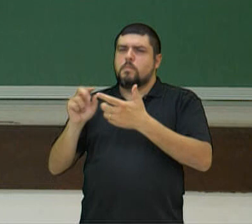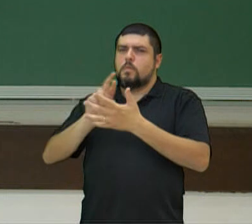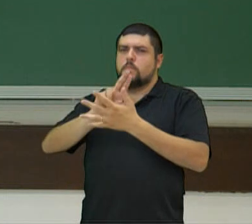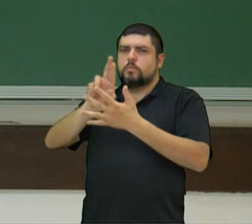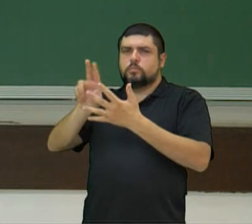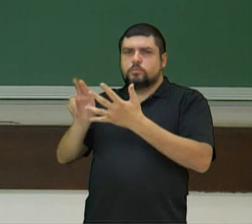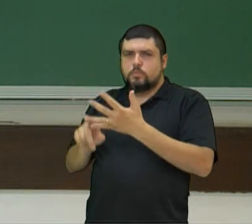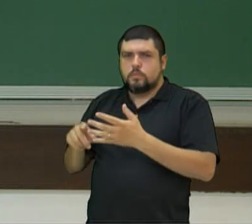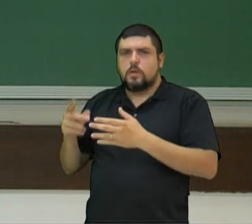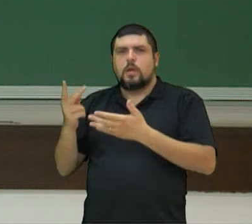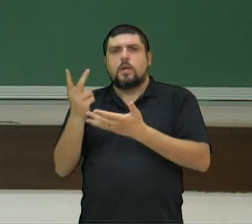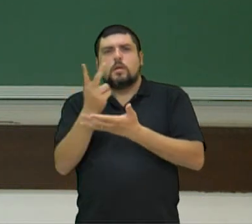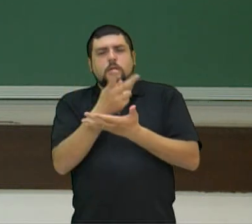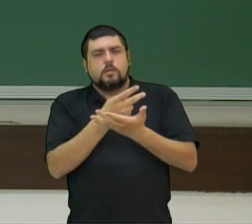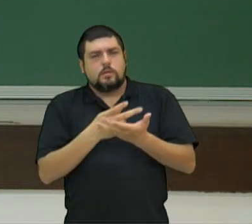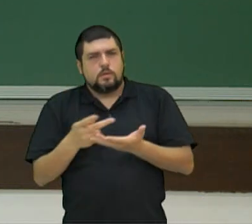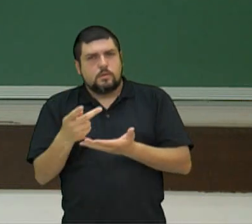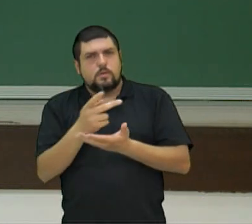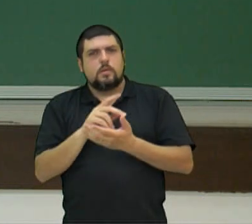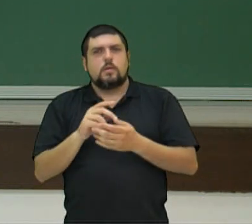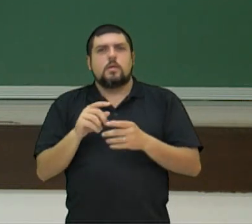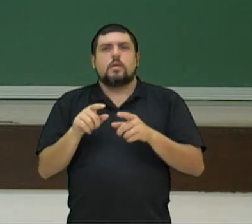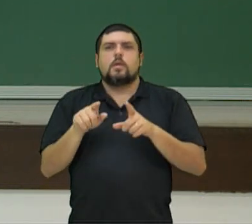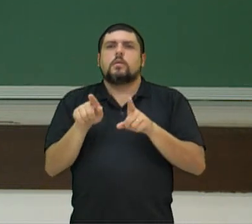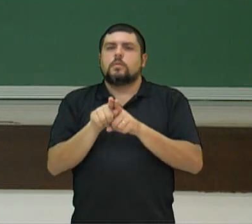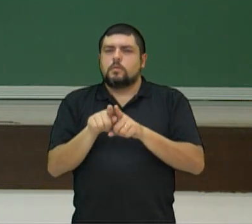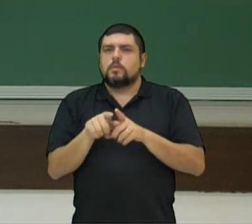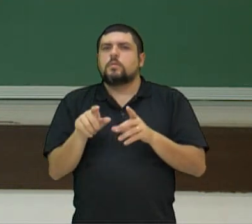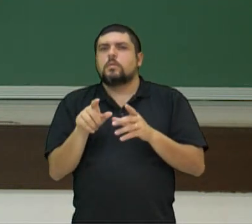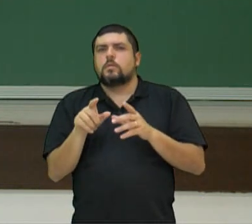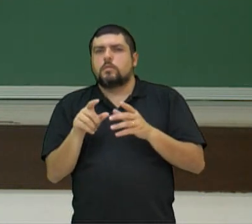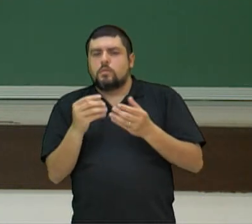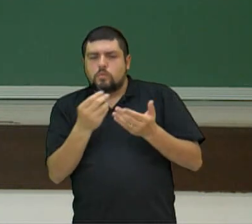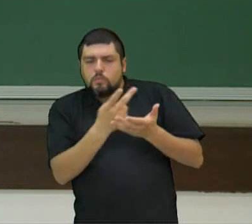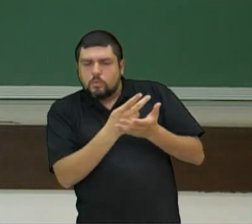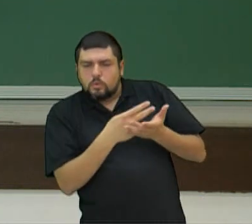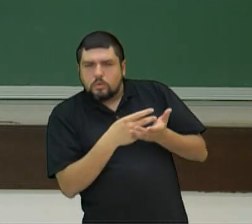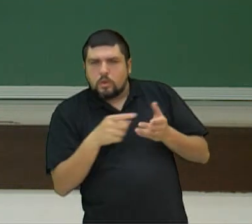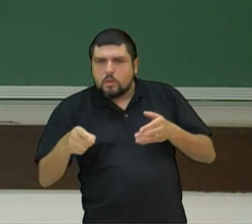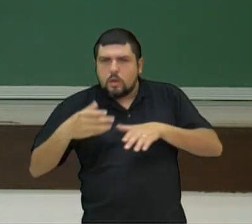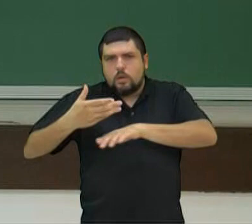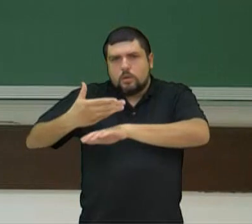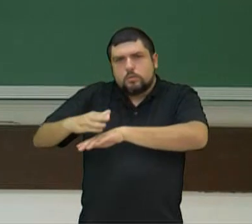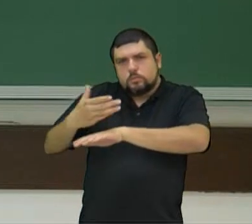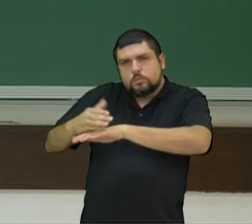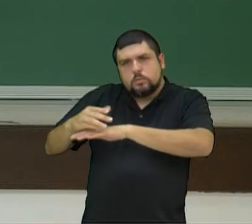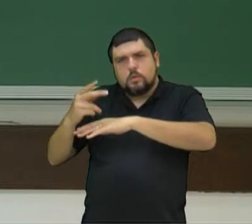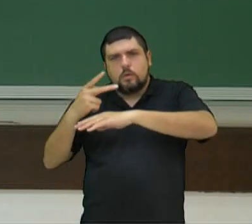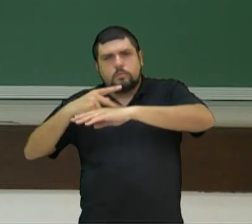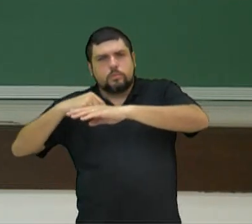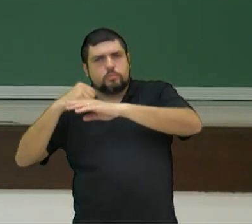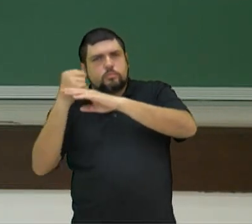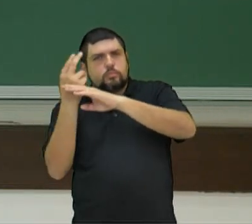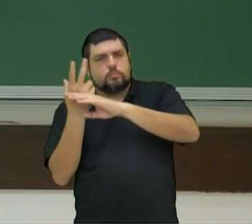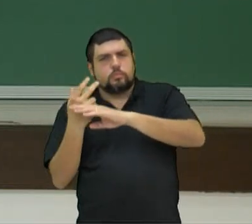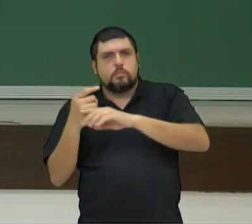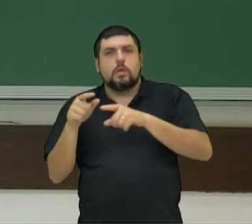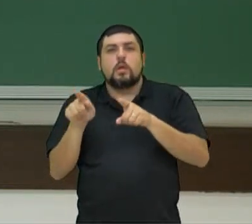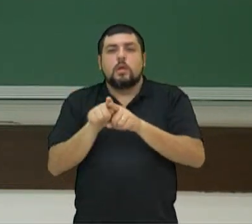né? Desenhos nas competições por equipe, as atletas formam muitos